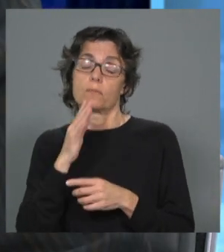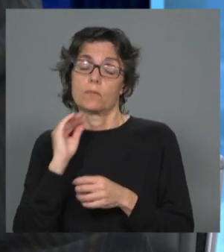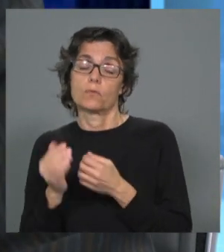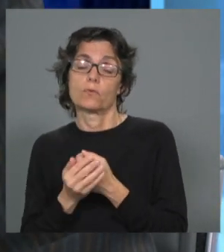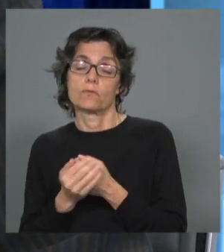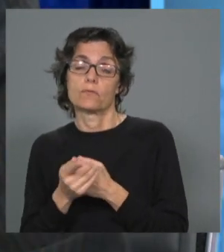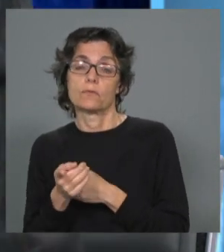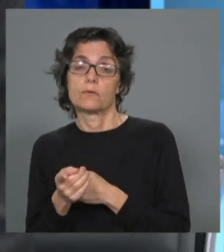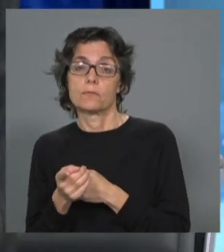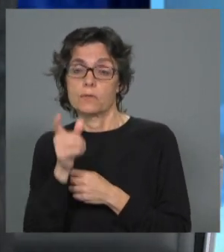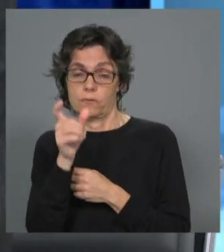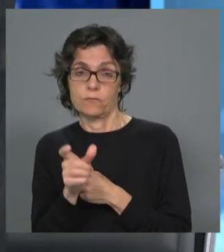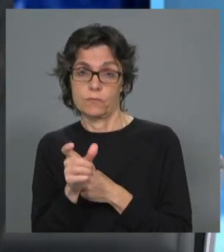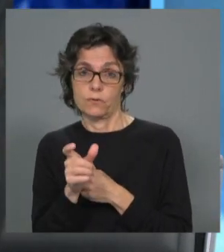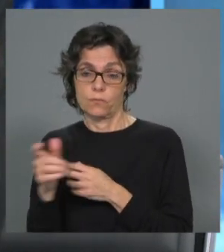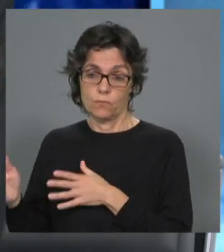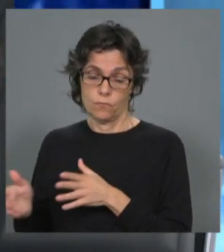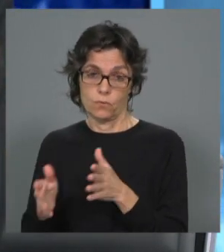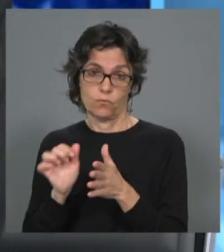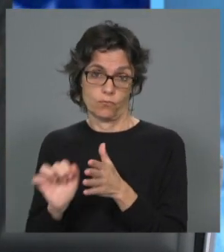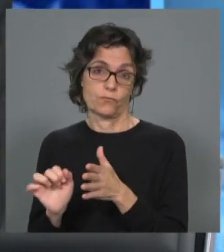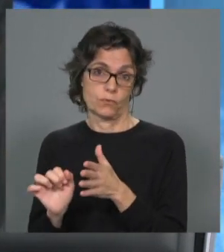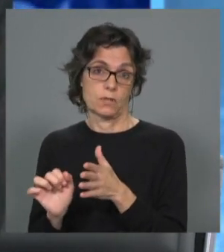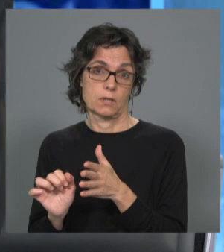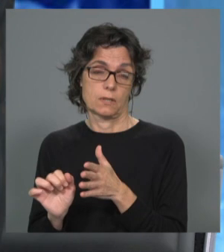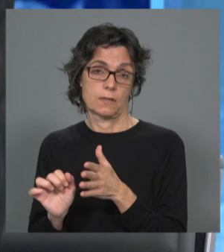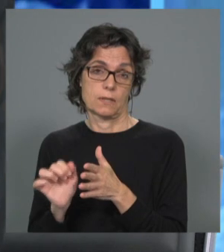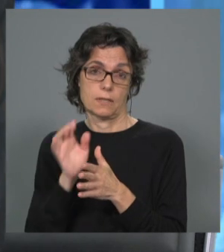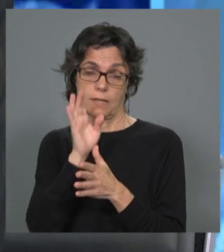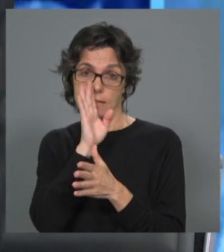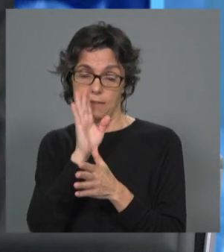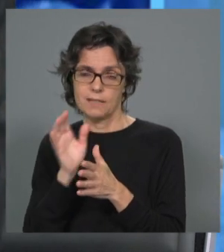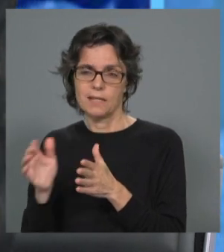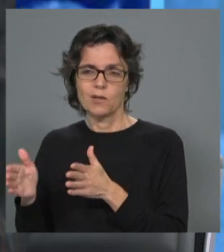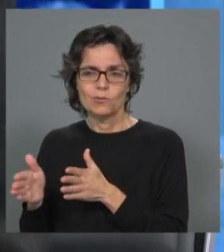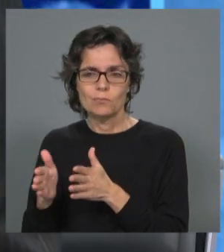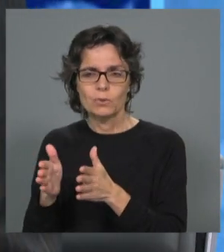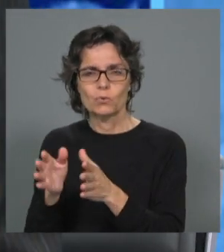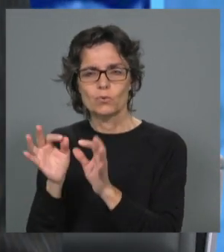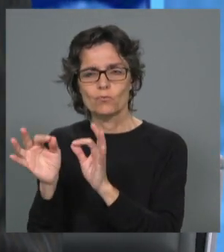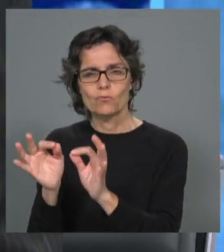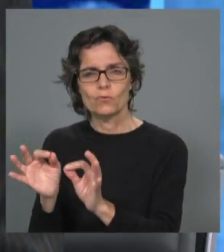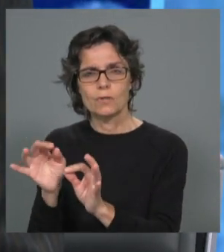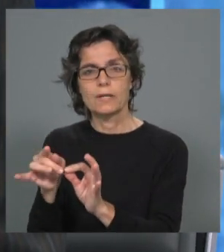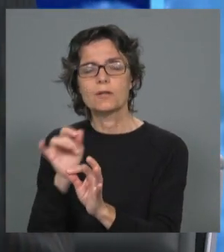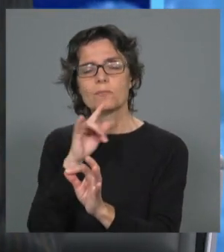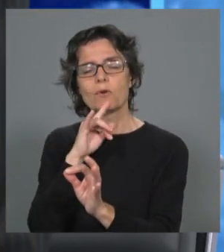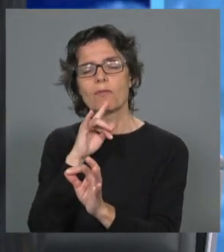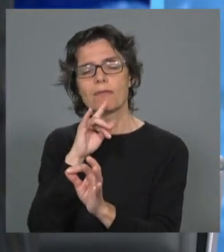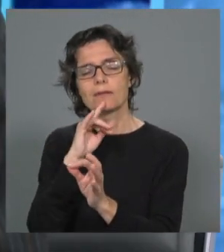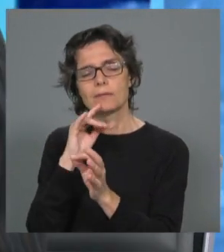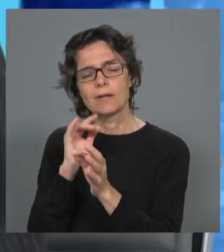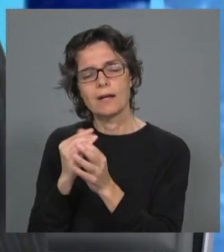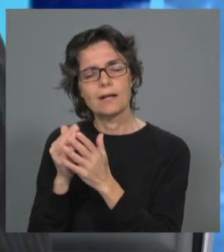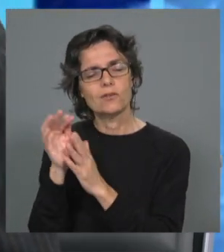a pessoa quando tem um percurso consegue viver e de suportar tudo de outra maneira. E consegue